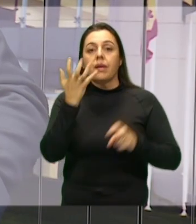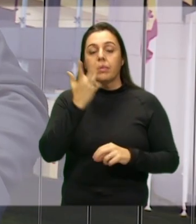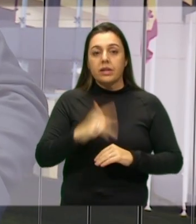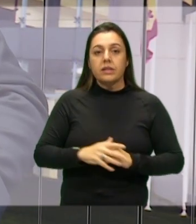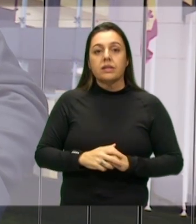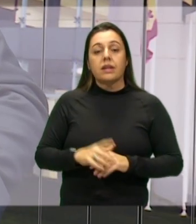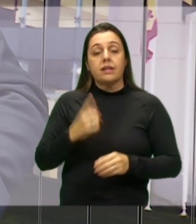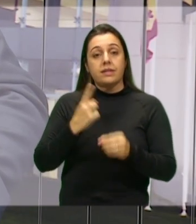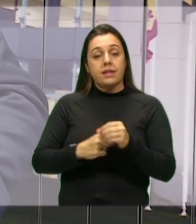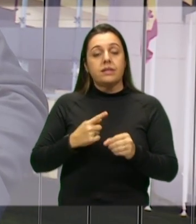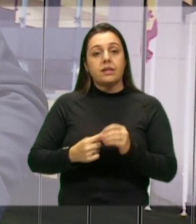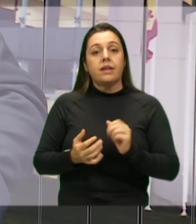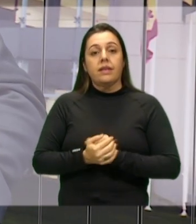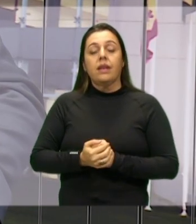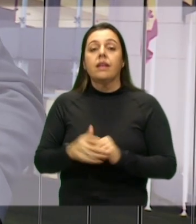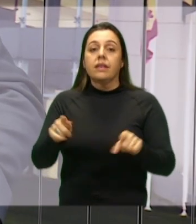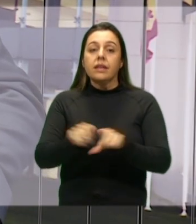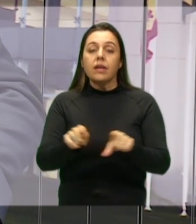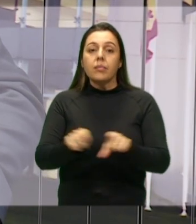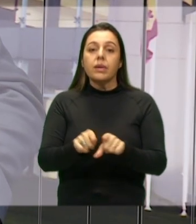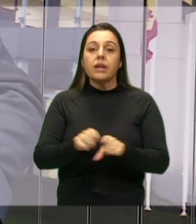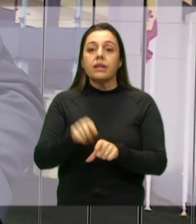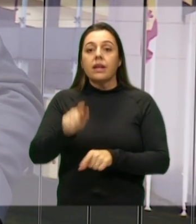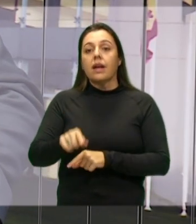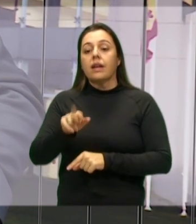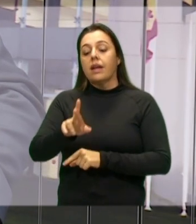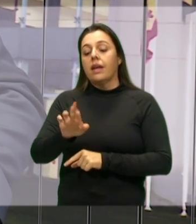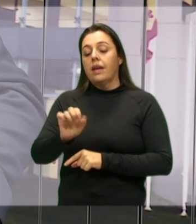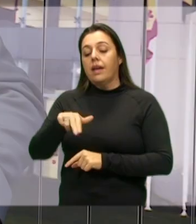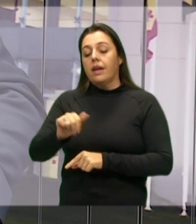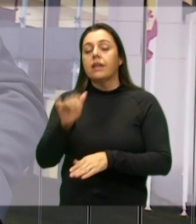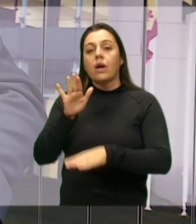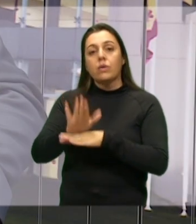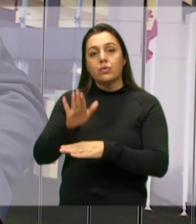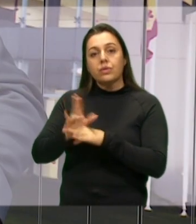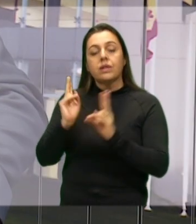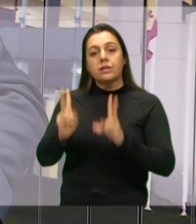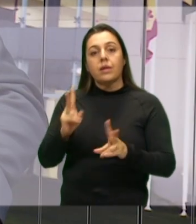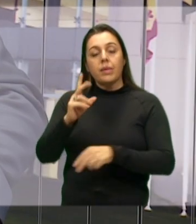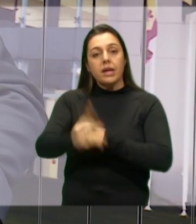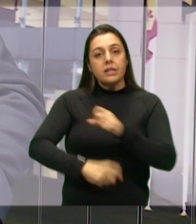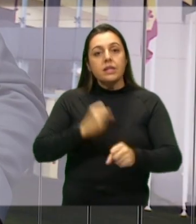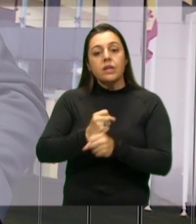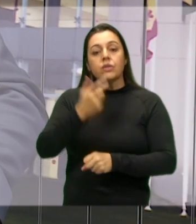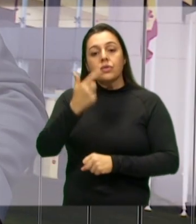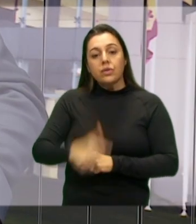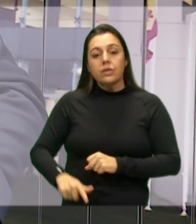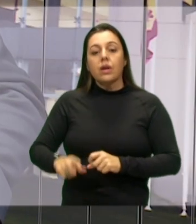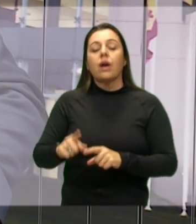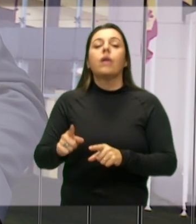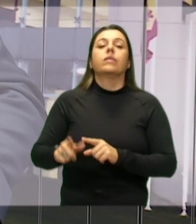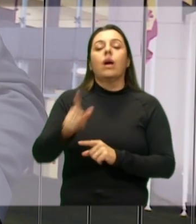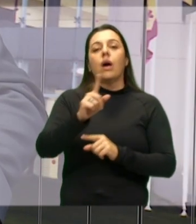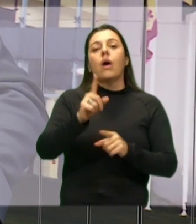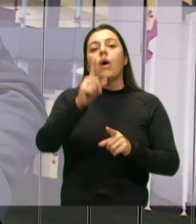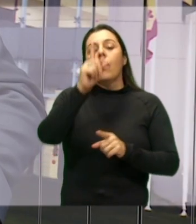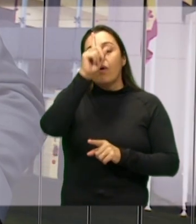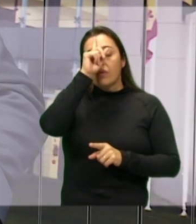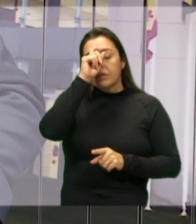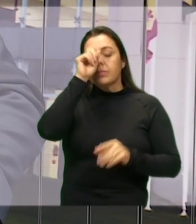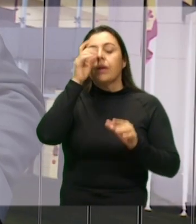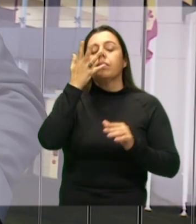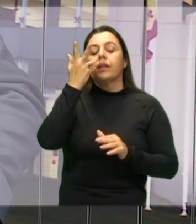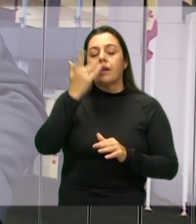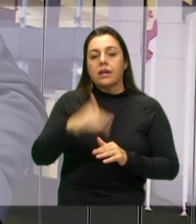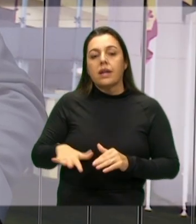aqui na cidade, né? Além da questão renal, que a gente sempre veio contribuindo, né? Esse ano novamente, o Hospital Pequeno Anjo, a Associação Náutica